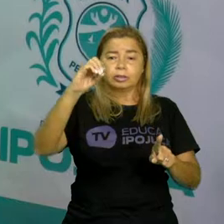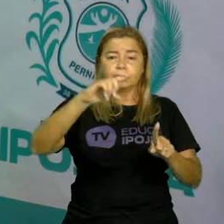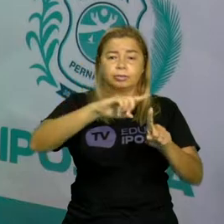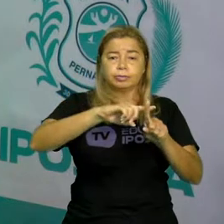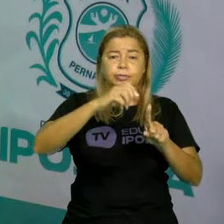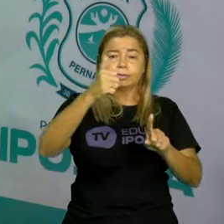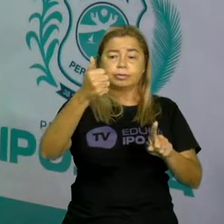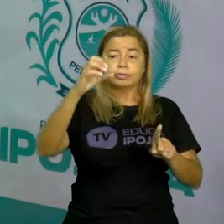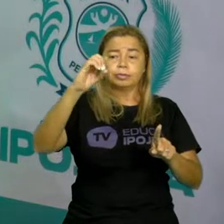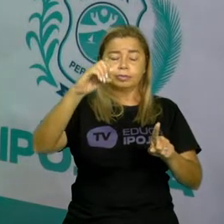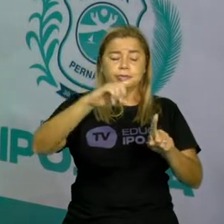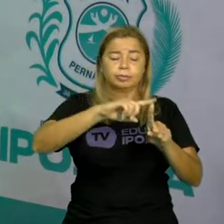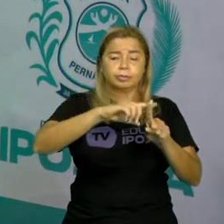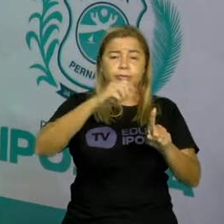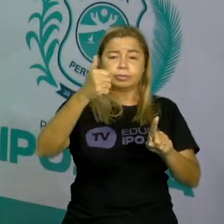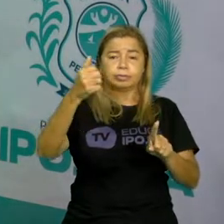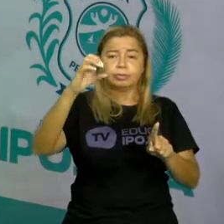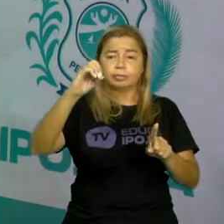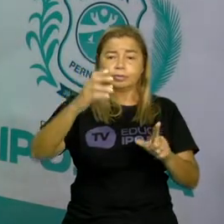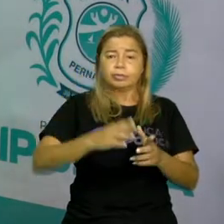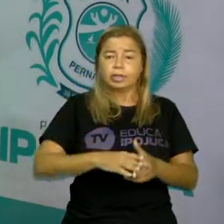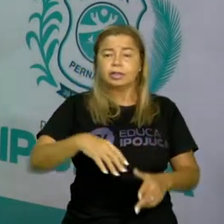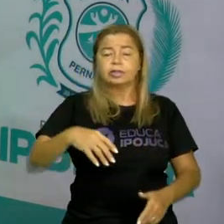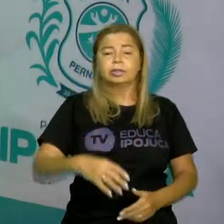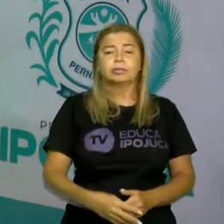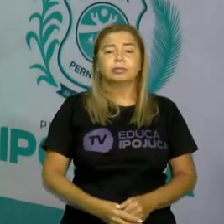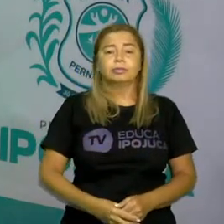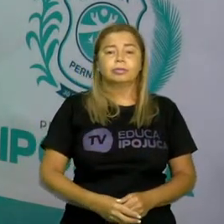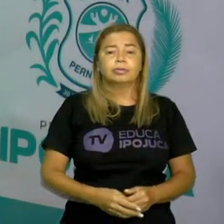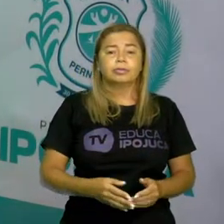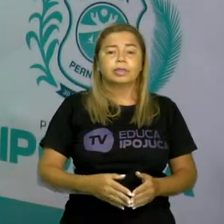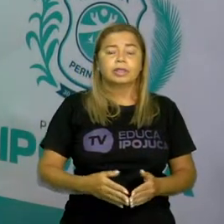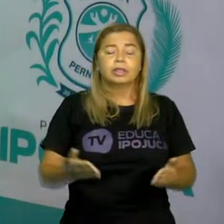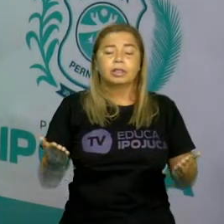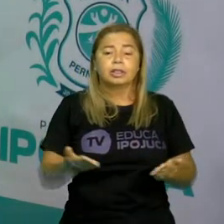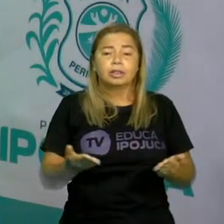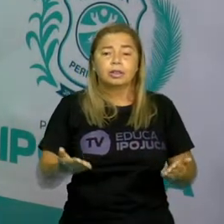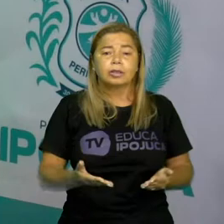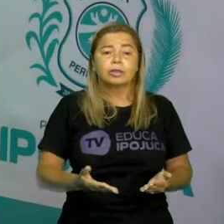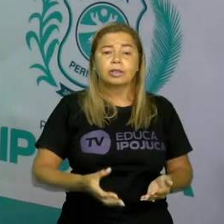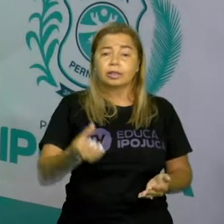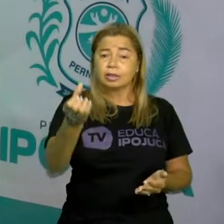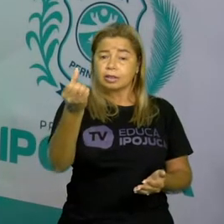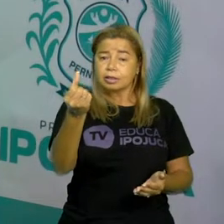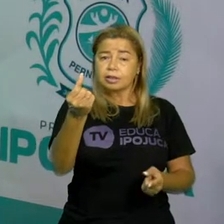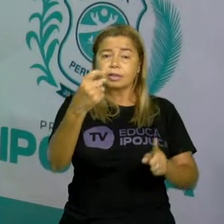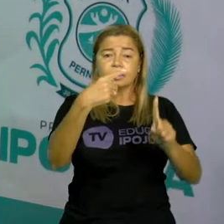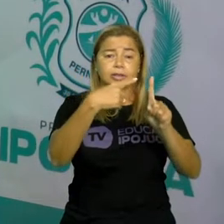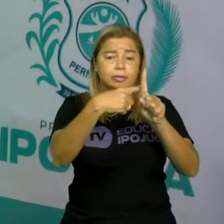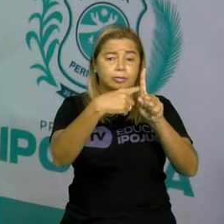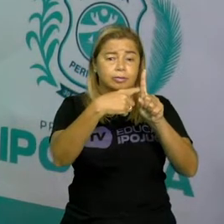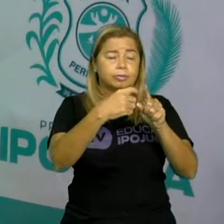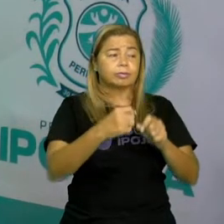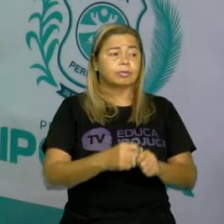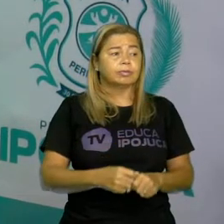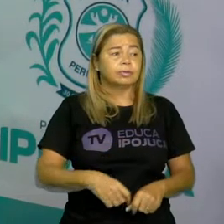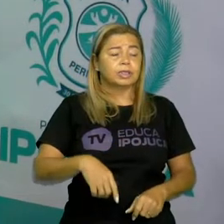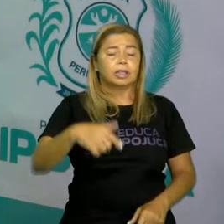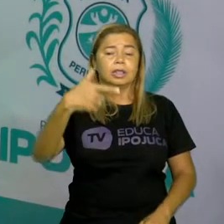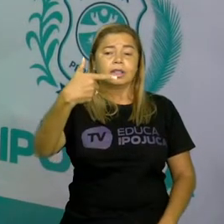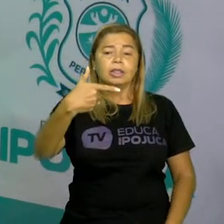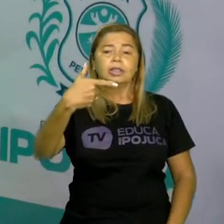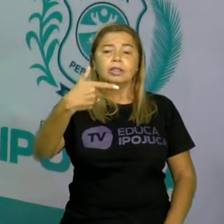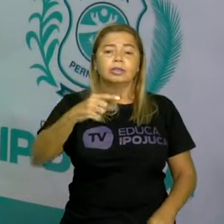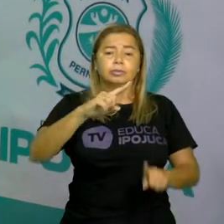10. Fiz a decomposição. Agora falta de 6, das 6 unidades. 2 mais 2